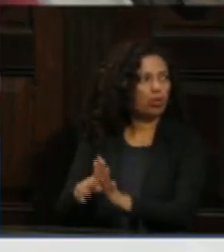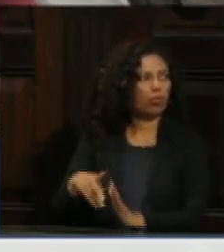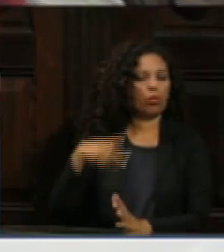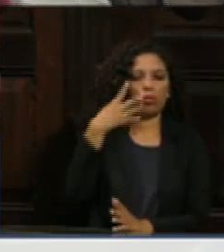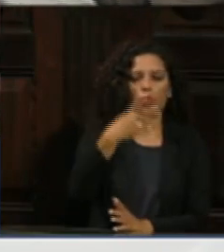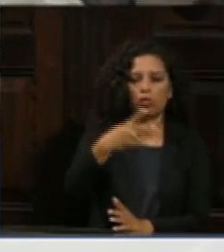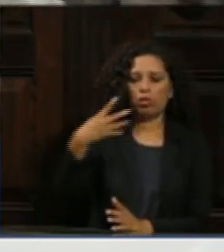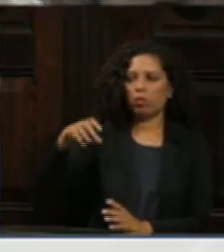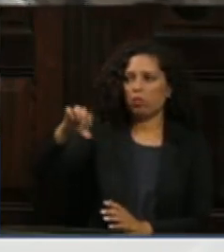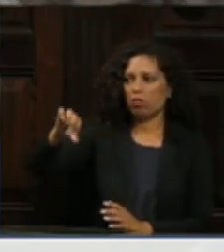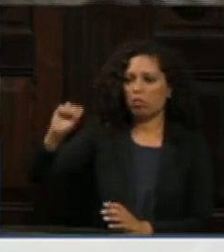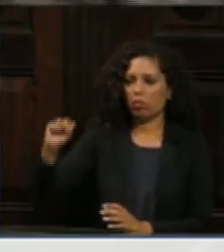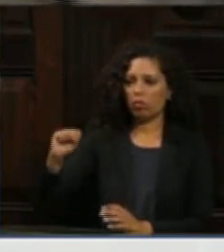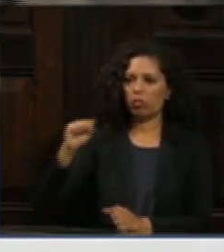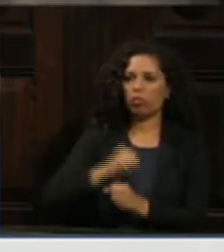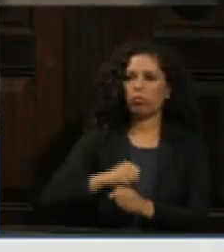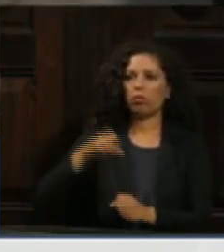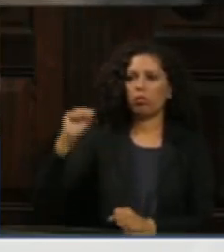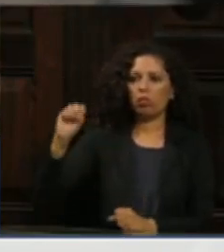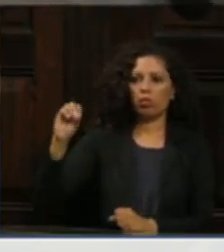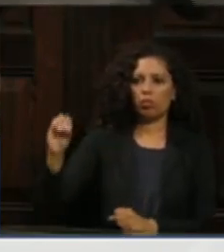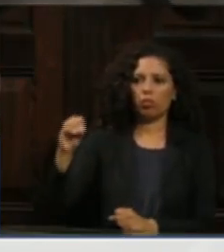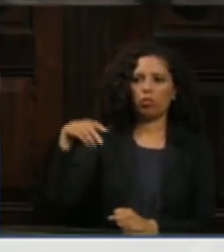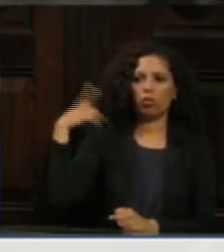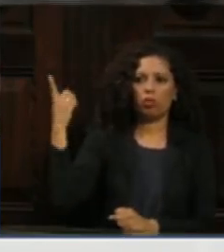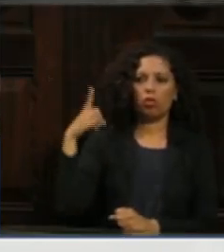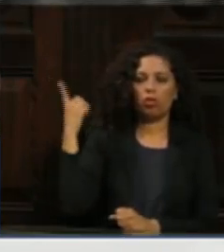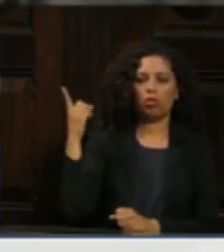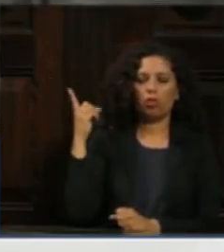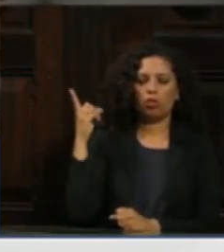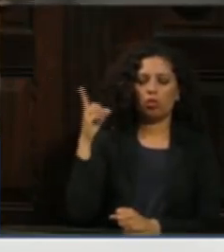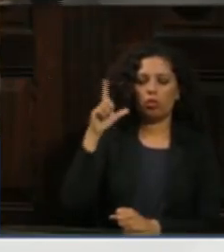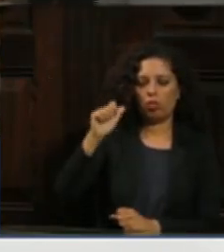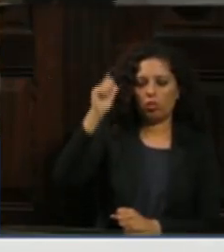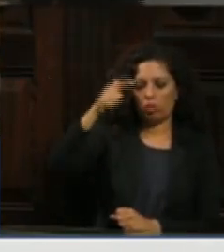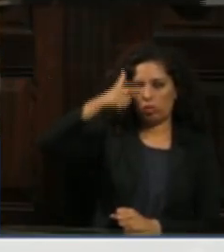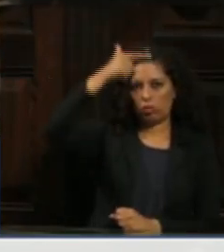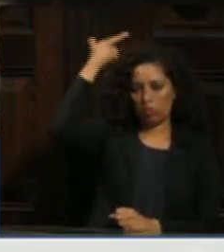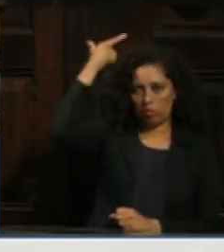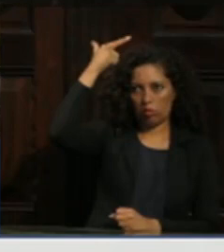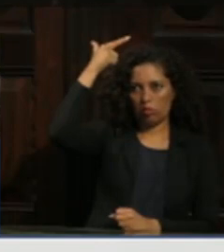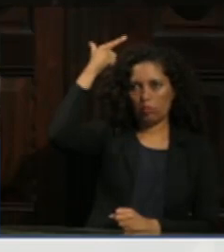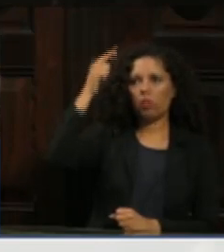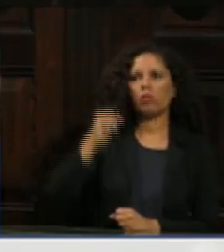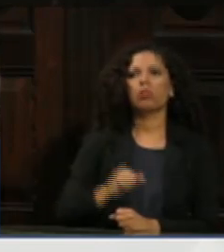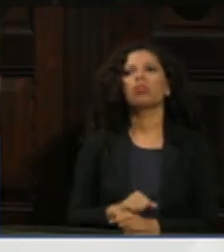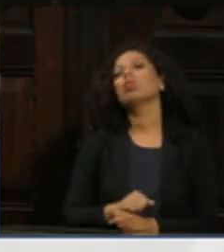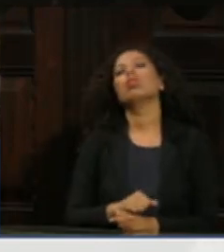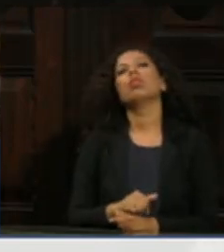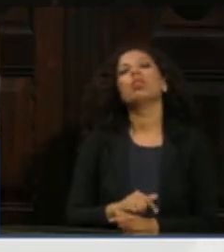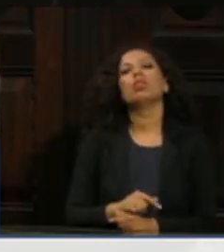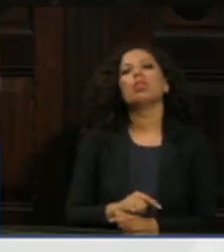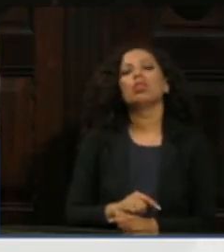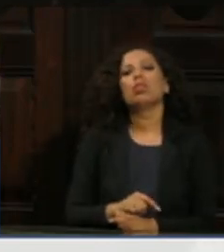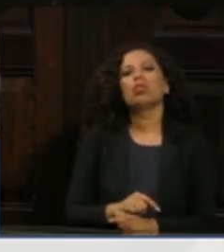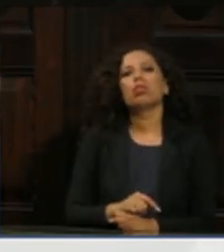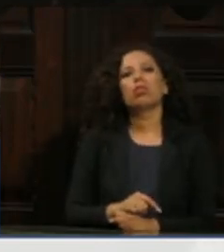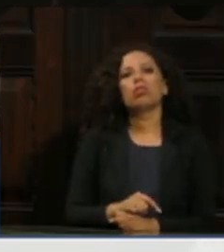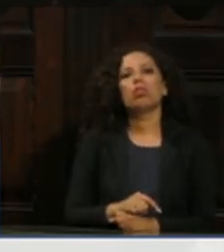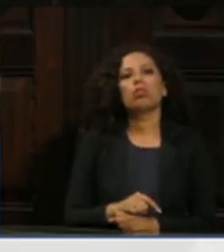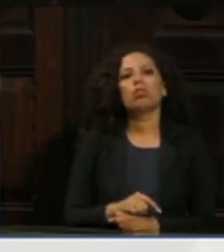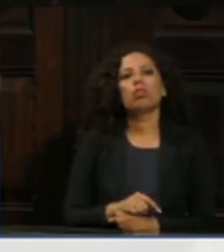com um ato irregular, qualquer que seja. Isto é uma coisa, uma outra coisa é aceitar que todos possamos ser tratados aqui como